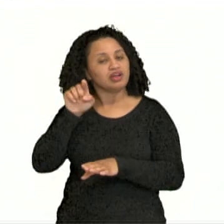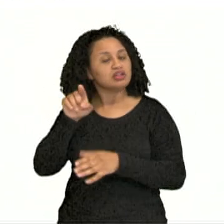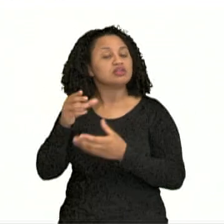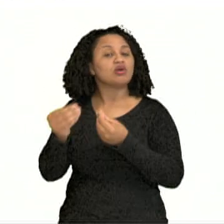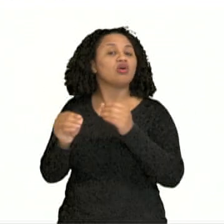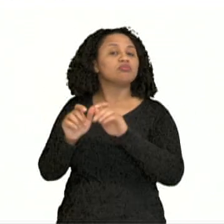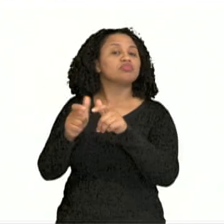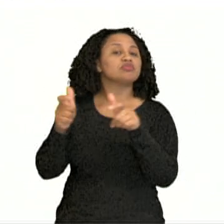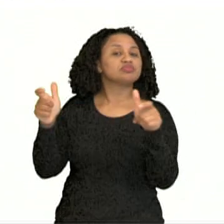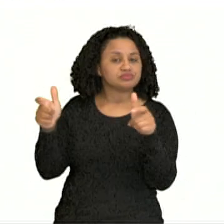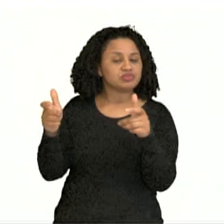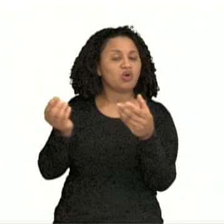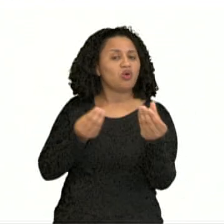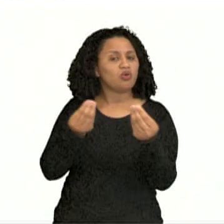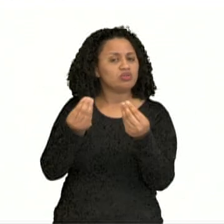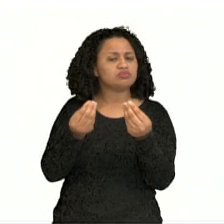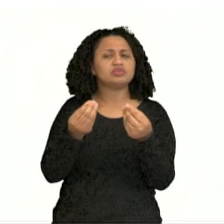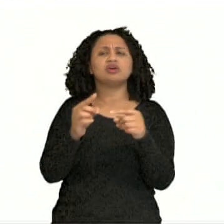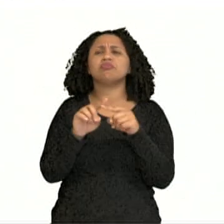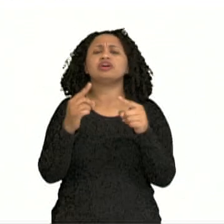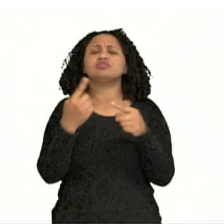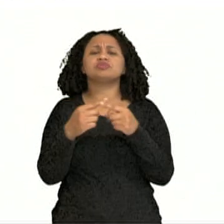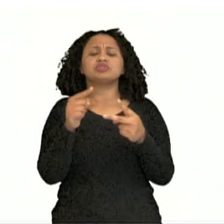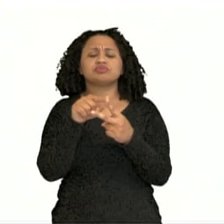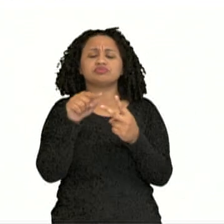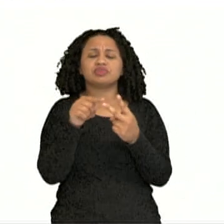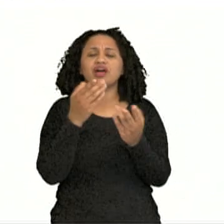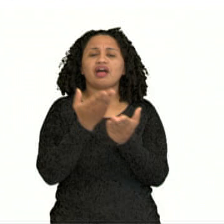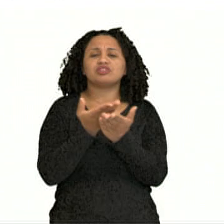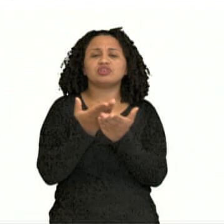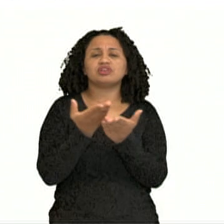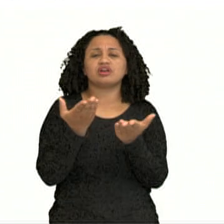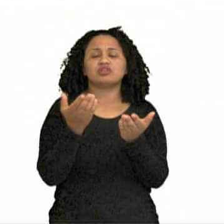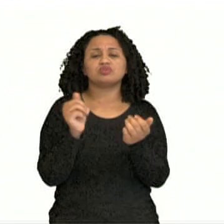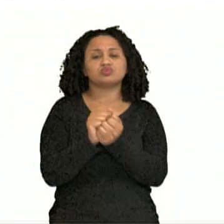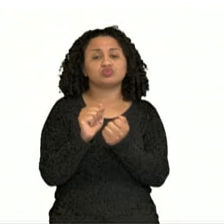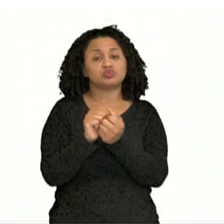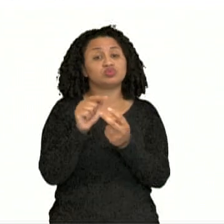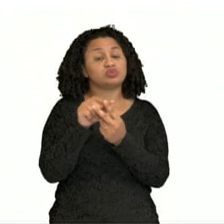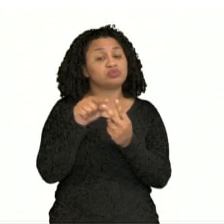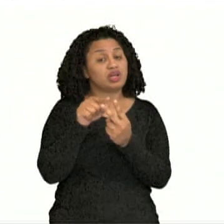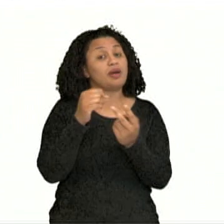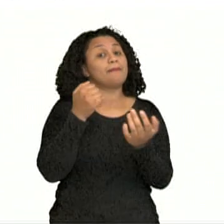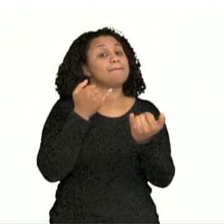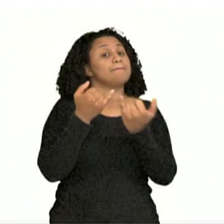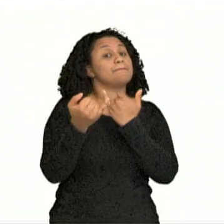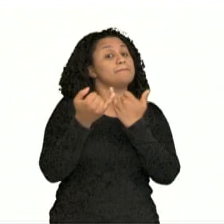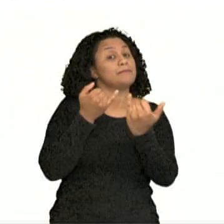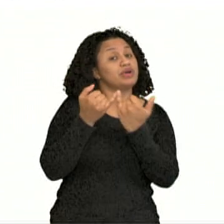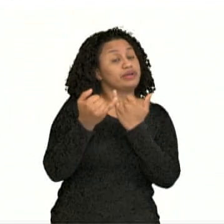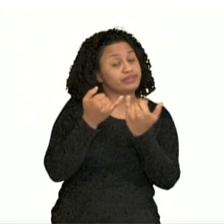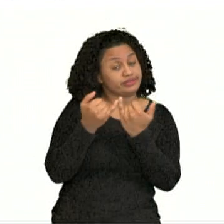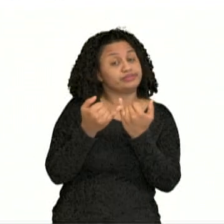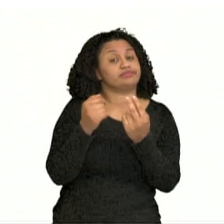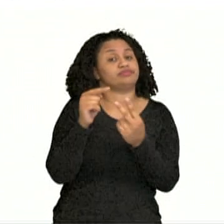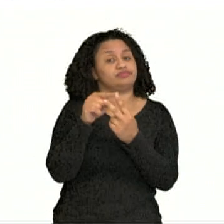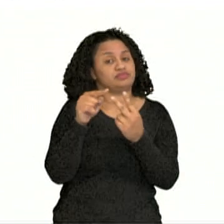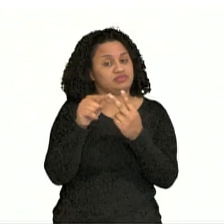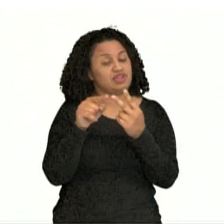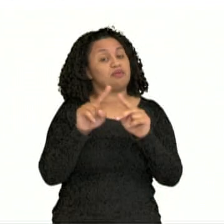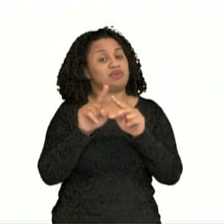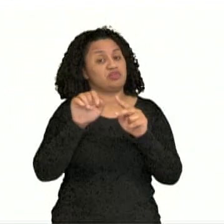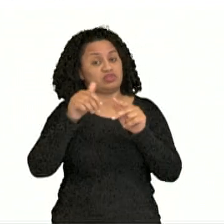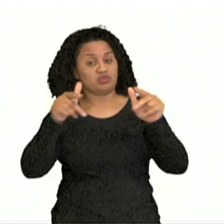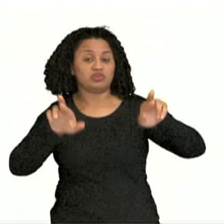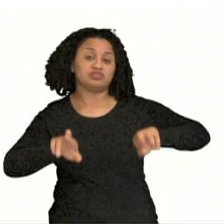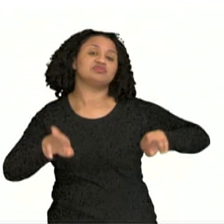pteridófitas se reproduzem. Mas por que elas estão juntas nessa aula? Elas são muito parecidas em alguns quesitos e diferentes